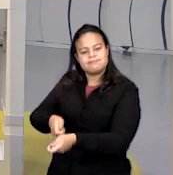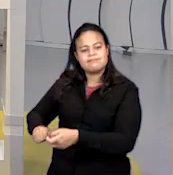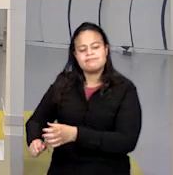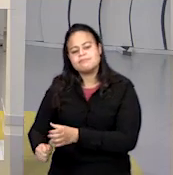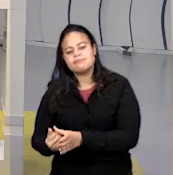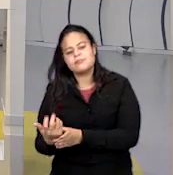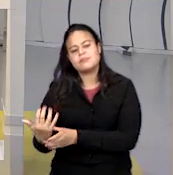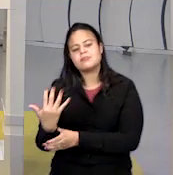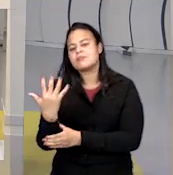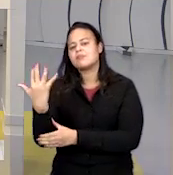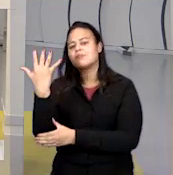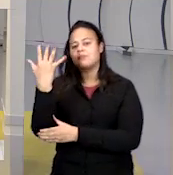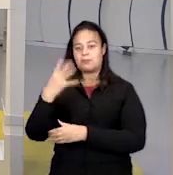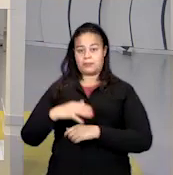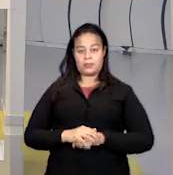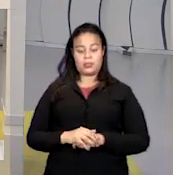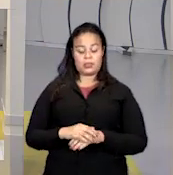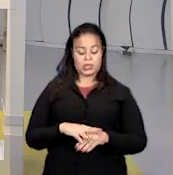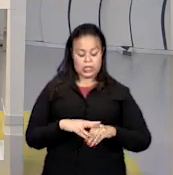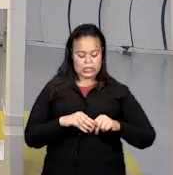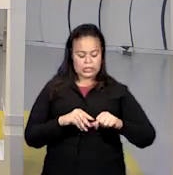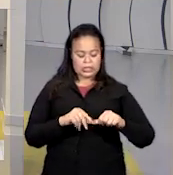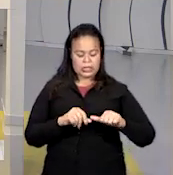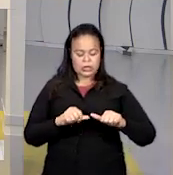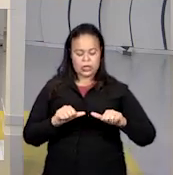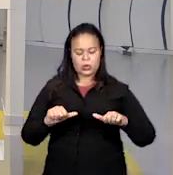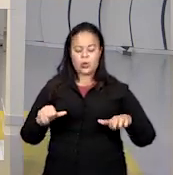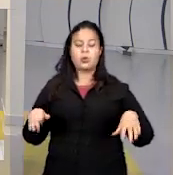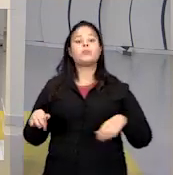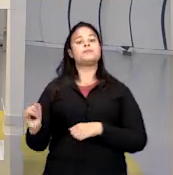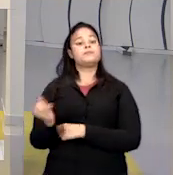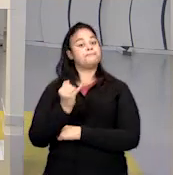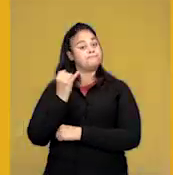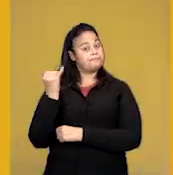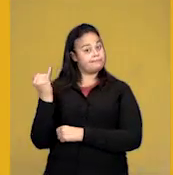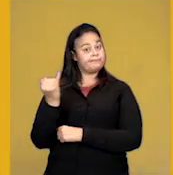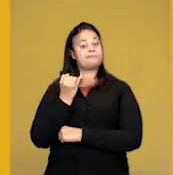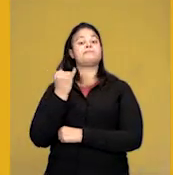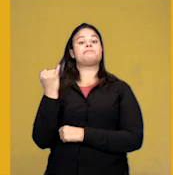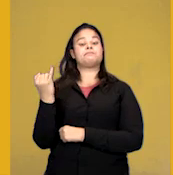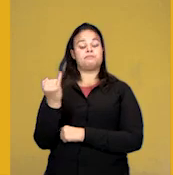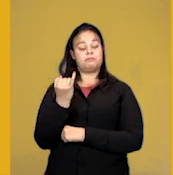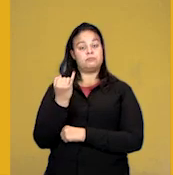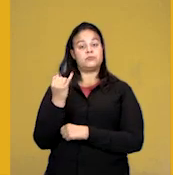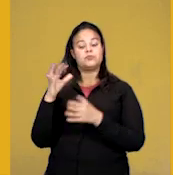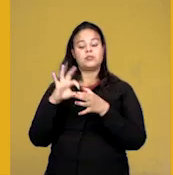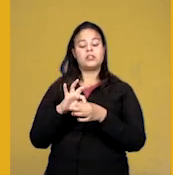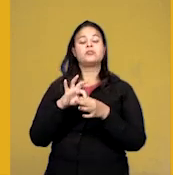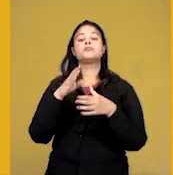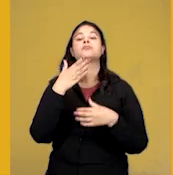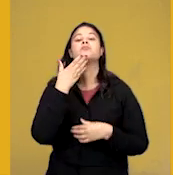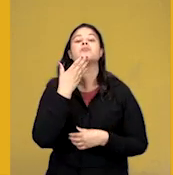alimentos. Então, o solo é super importante dentro do contexto social,